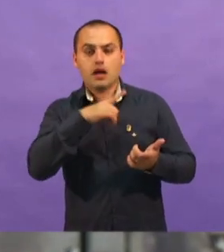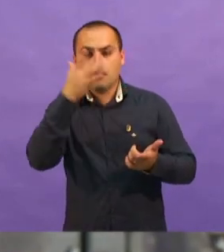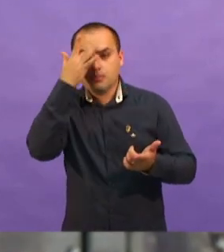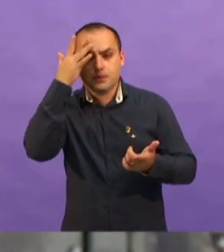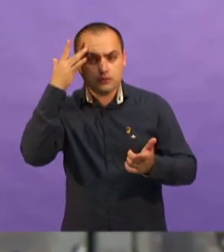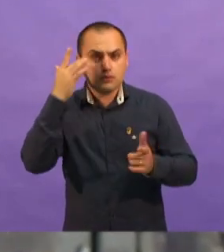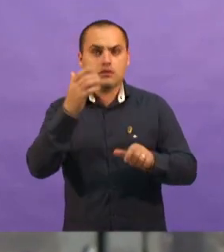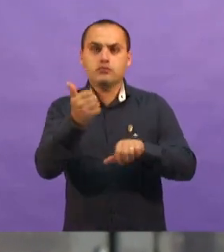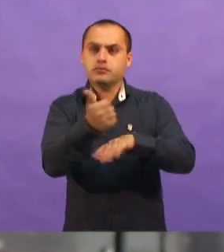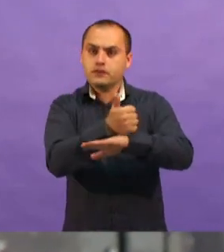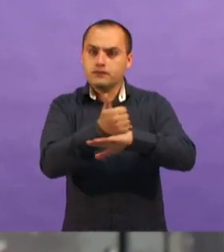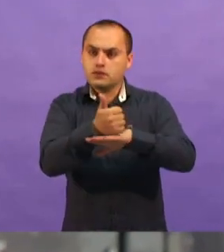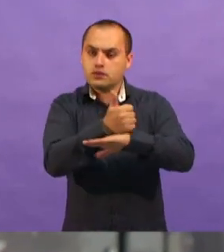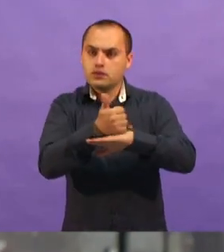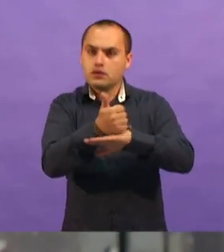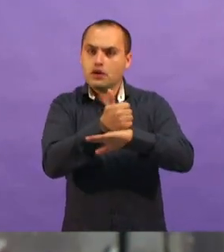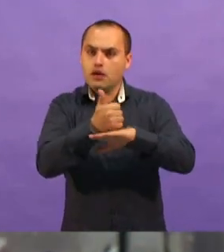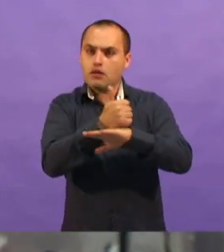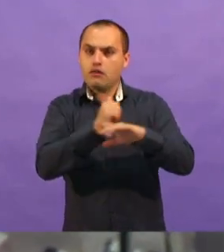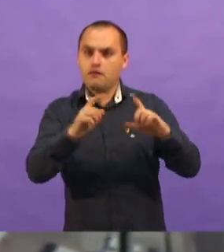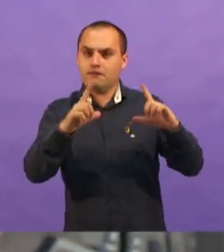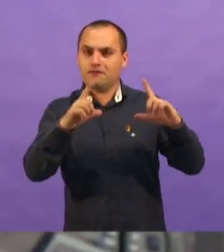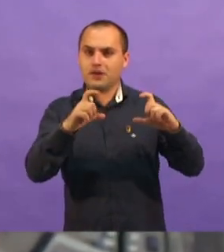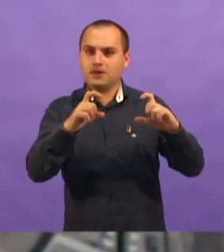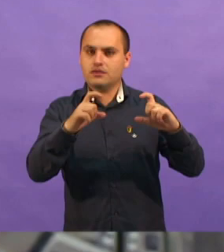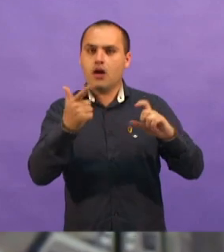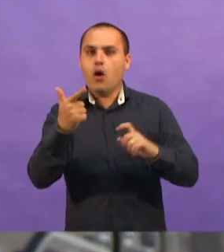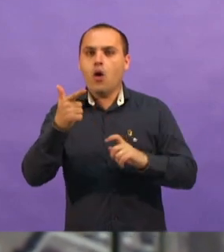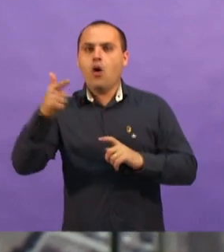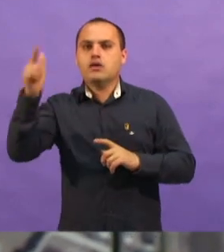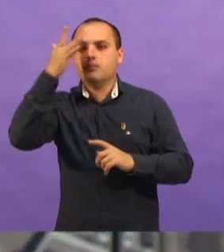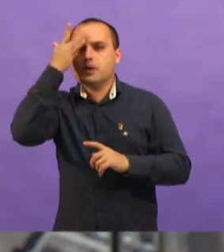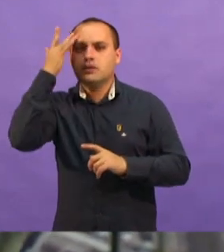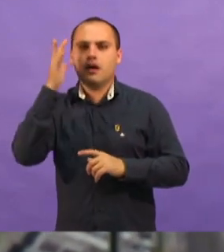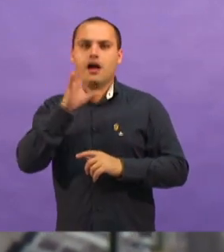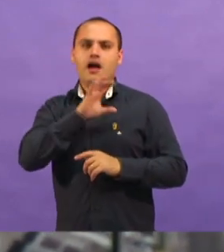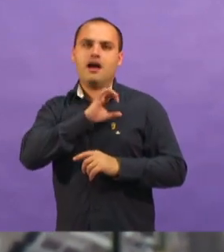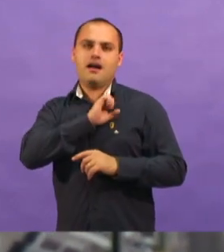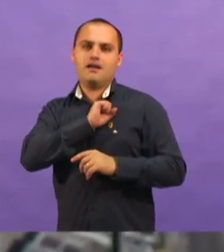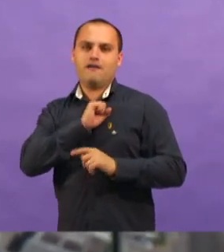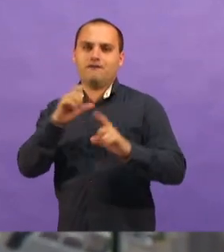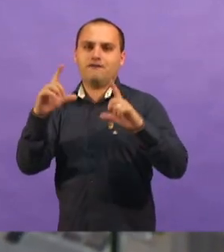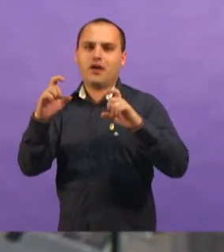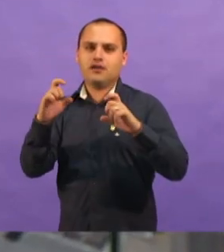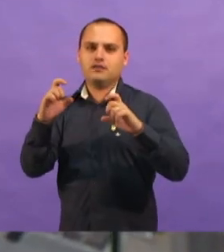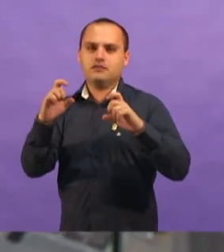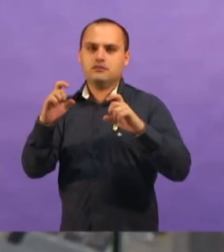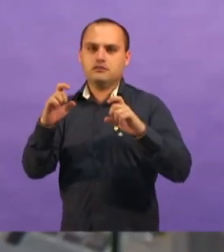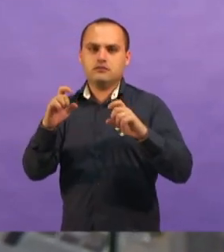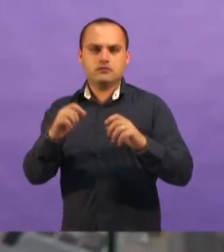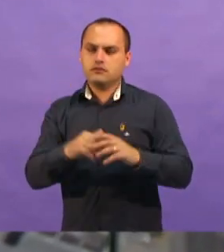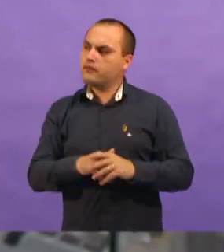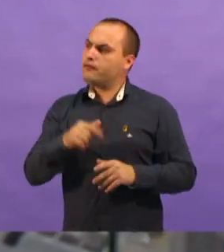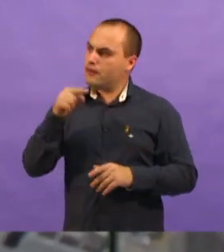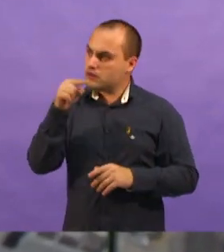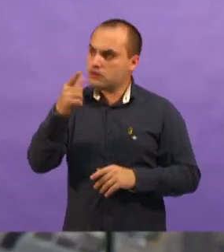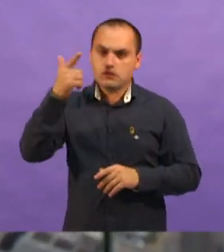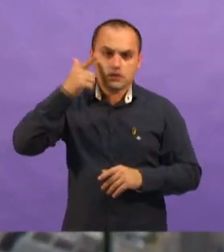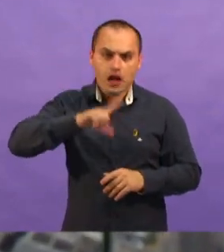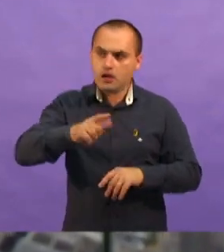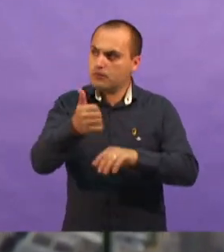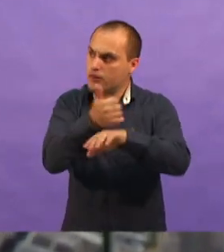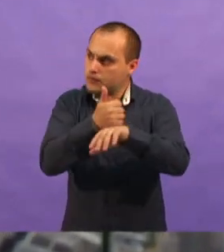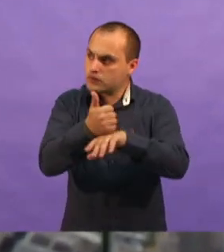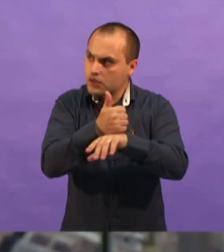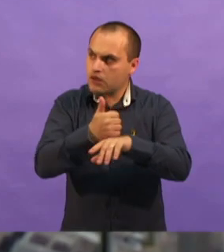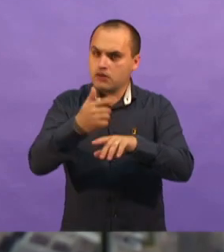outros são amantes, né, da fotografia. Vocês conseguem selecionar tanto de profissionais quanto o fotógrafo Toda amador? foto é